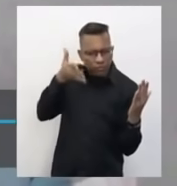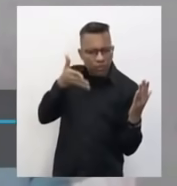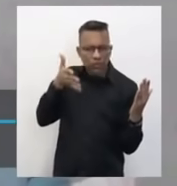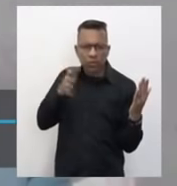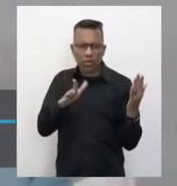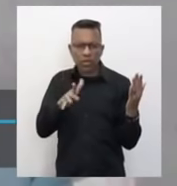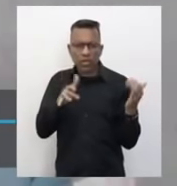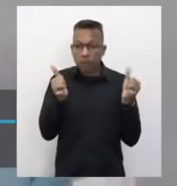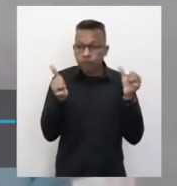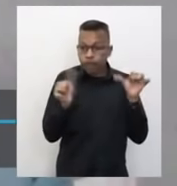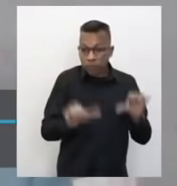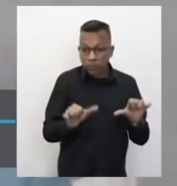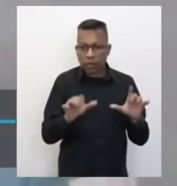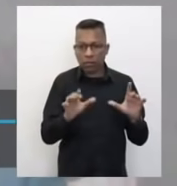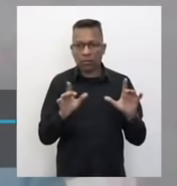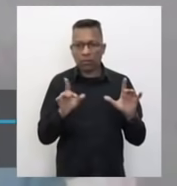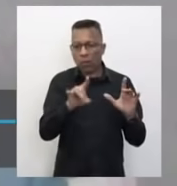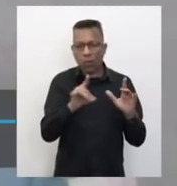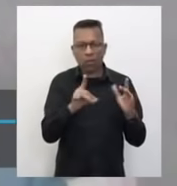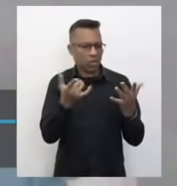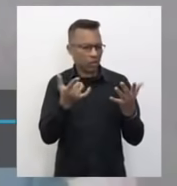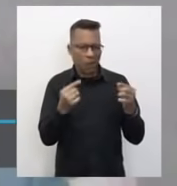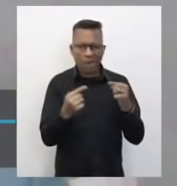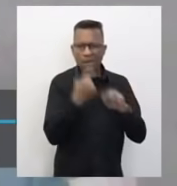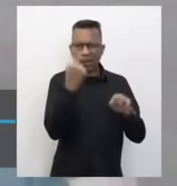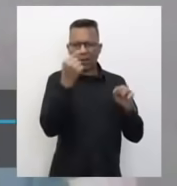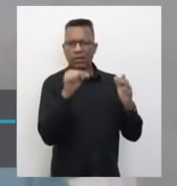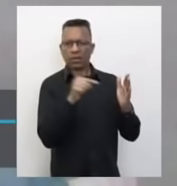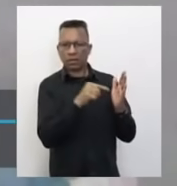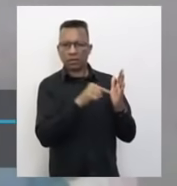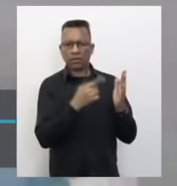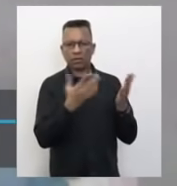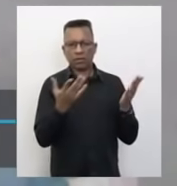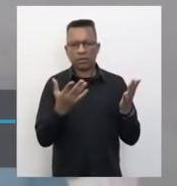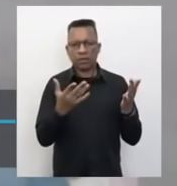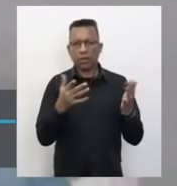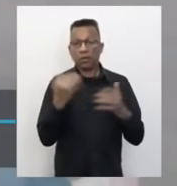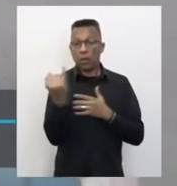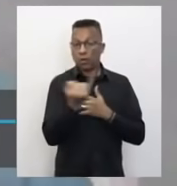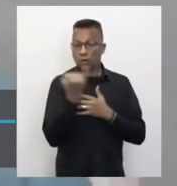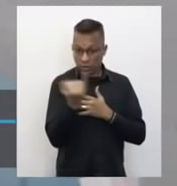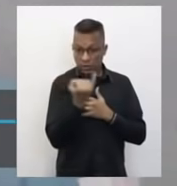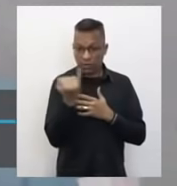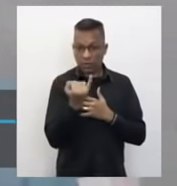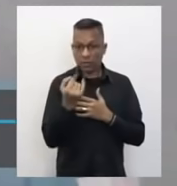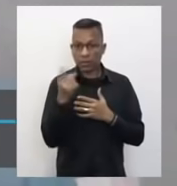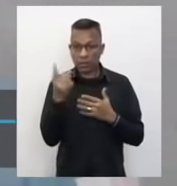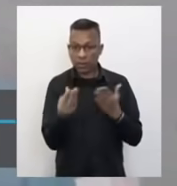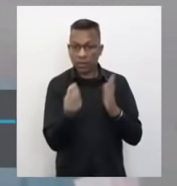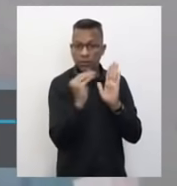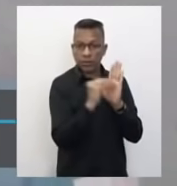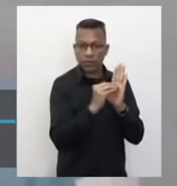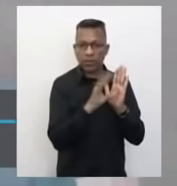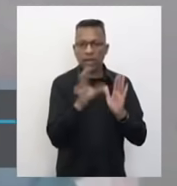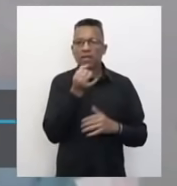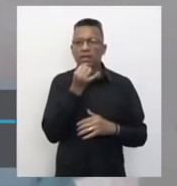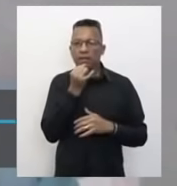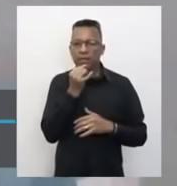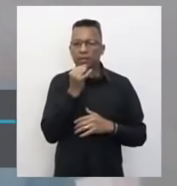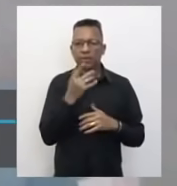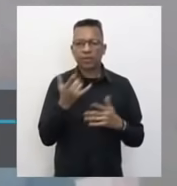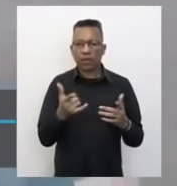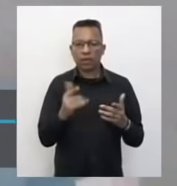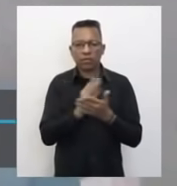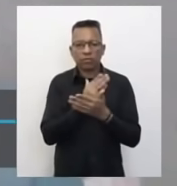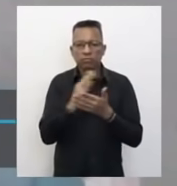nada que seja fora do contexto necessário para que ser postado. Por exemplo, coisas simples